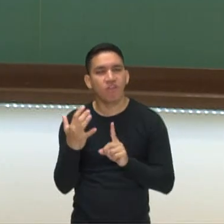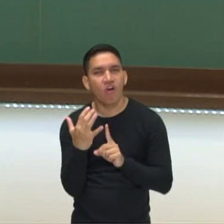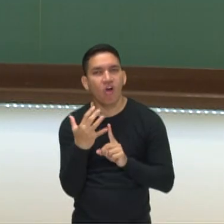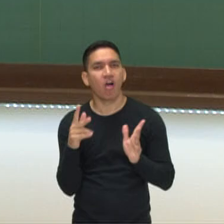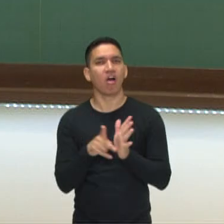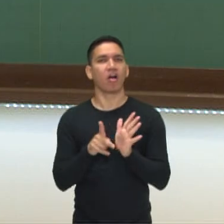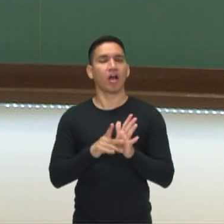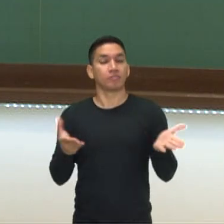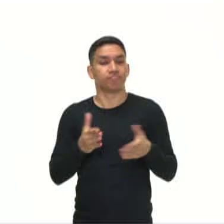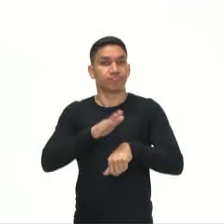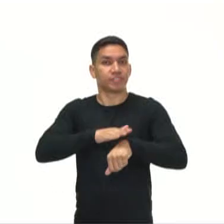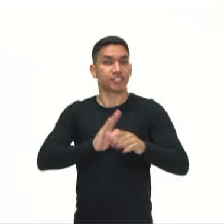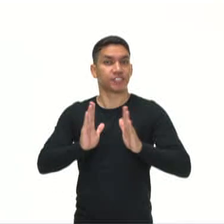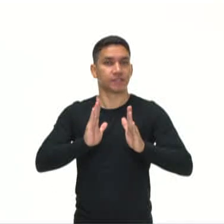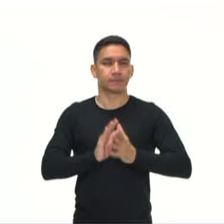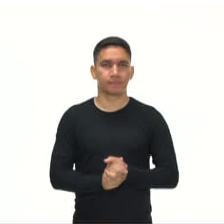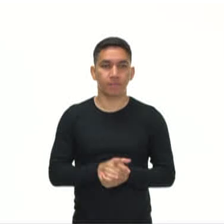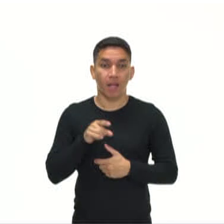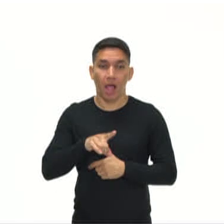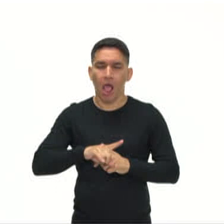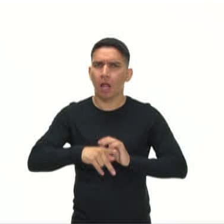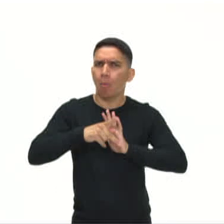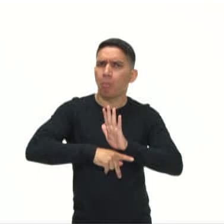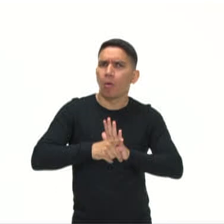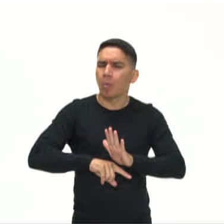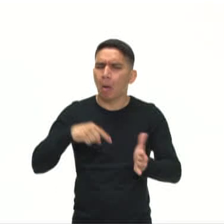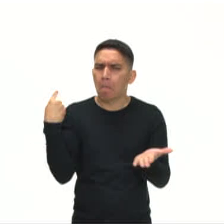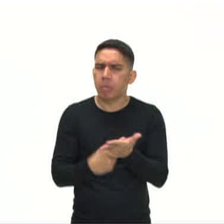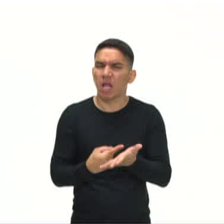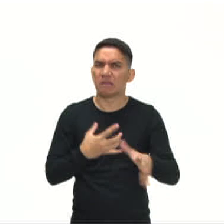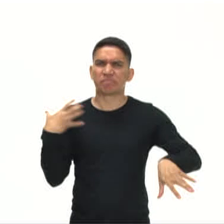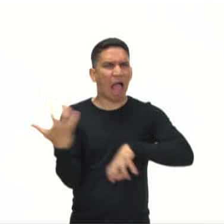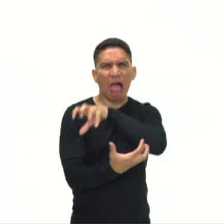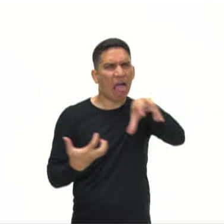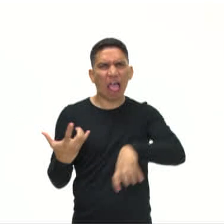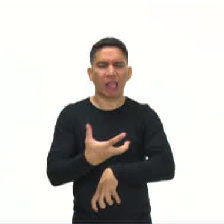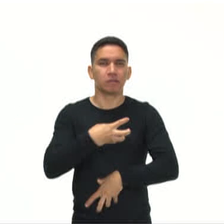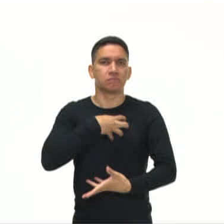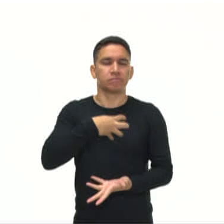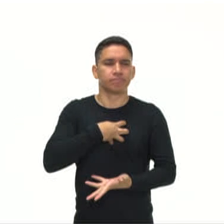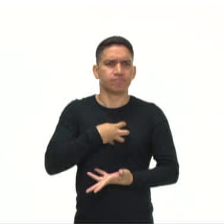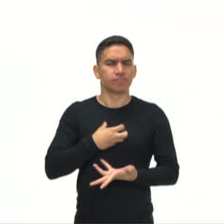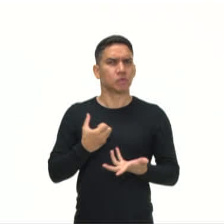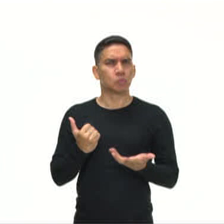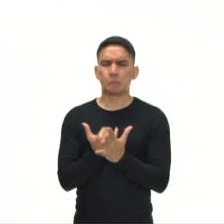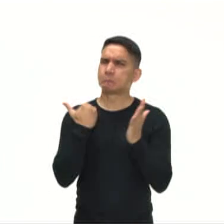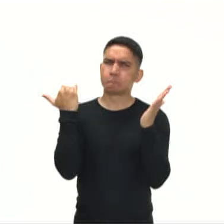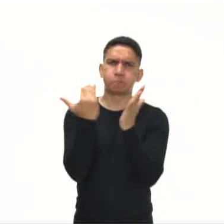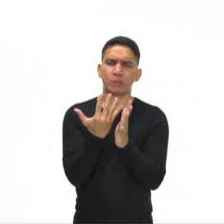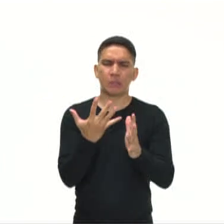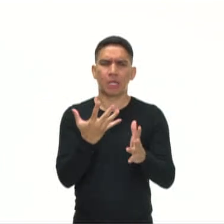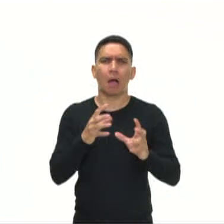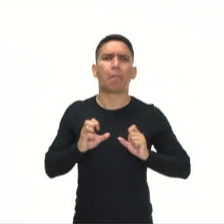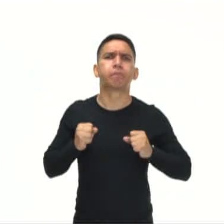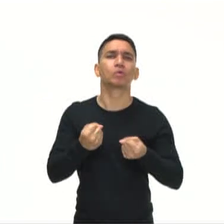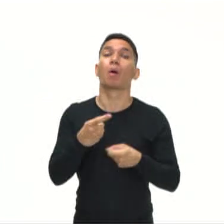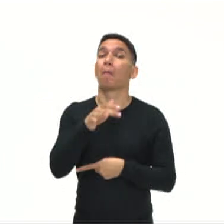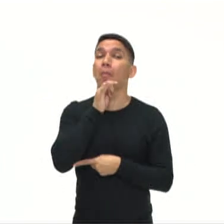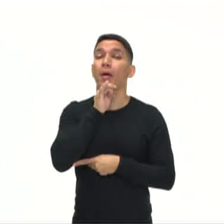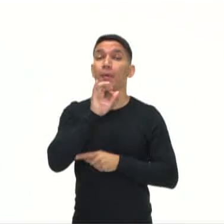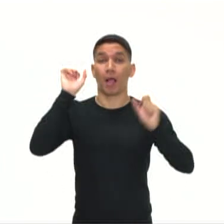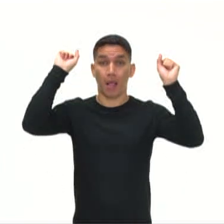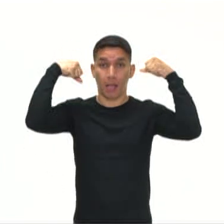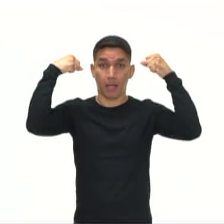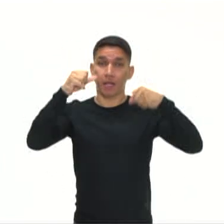Essas medidas vão produzir tensões e revoltas sociais na busca da defesa dessas terras indígenas. Por exemplo, no México, nós vamos